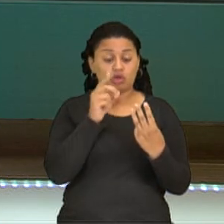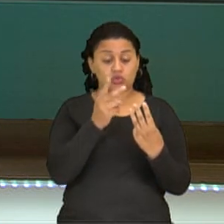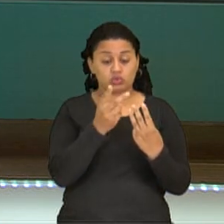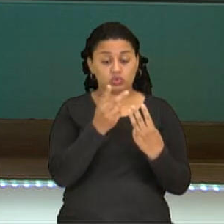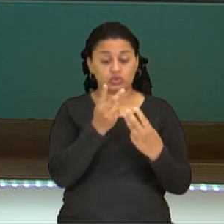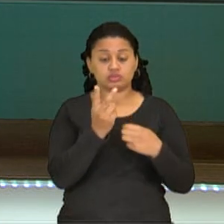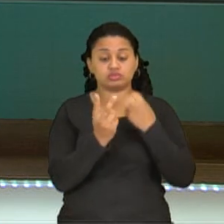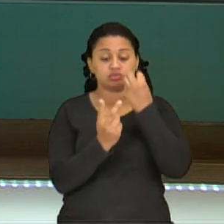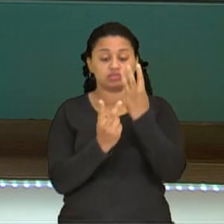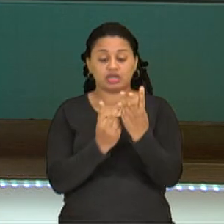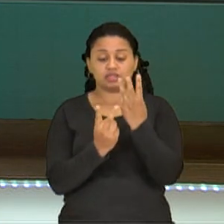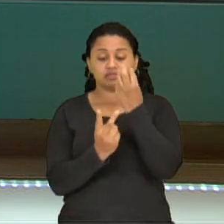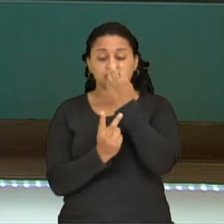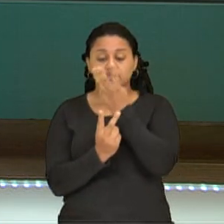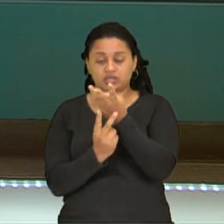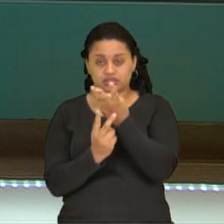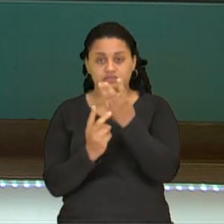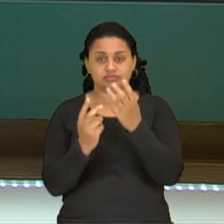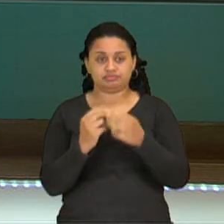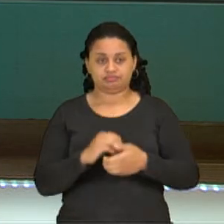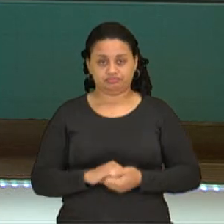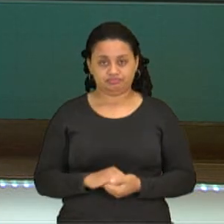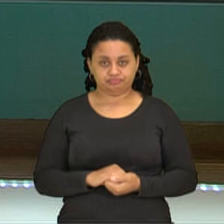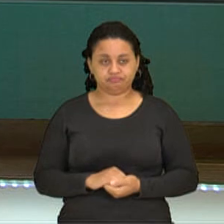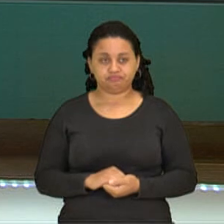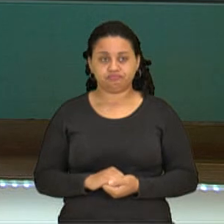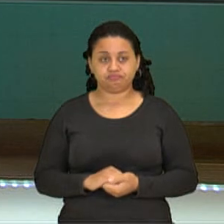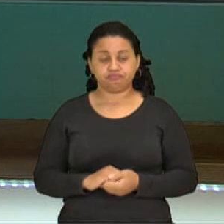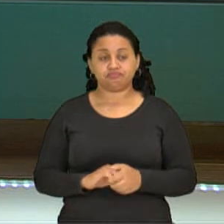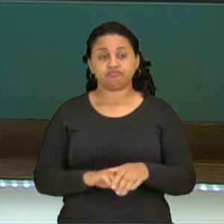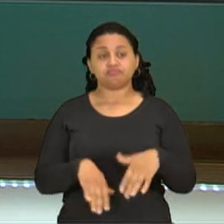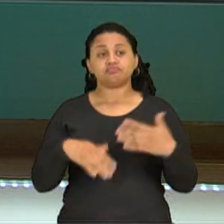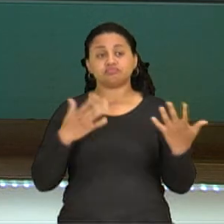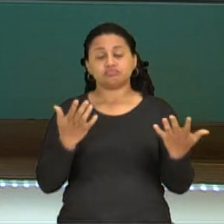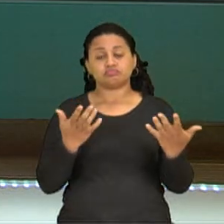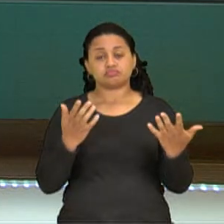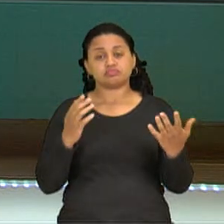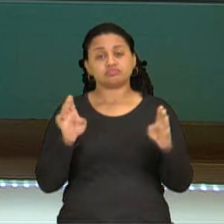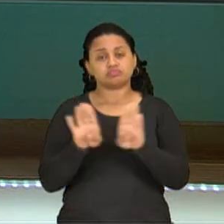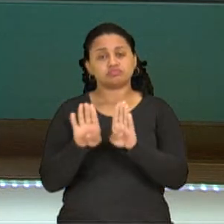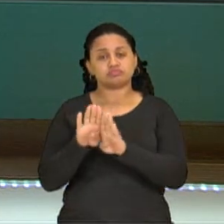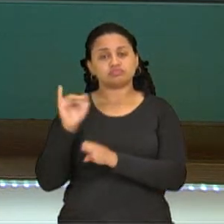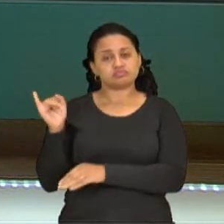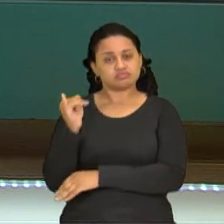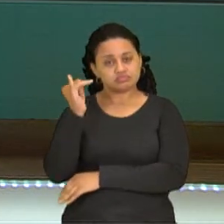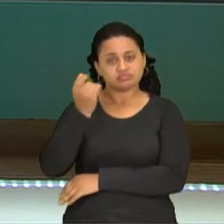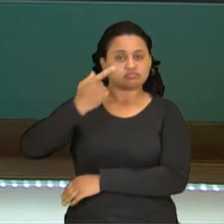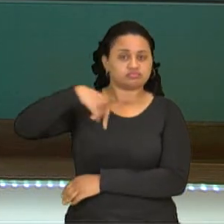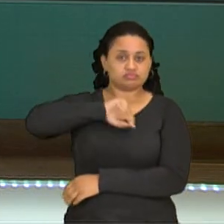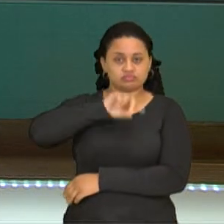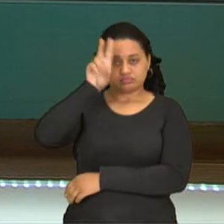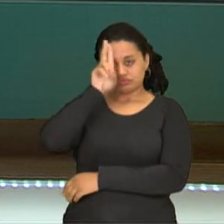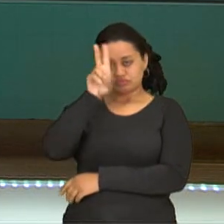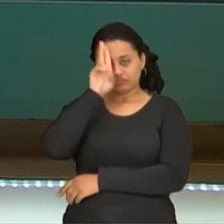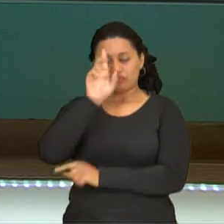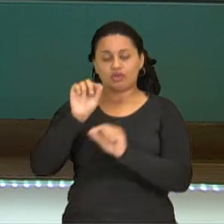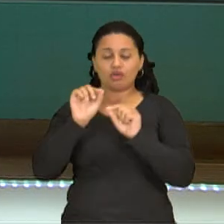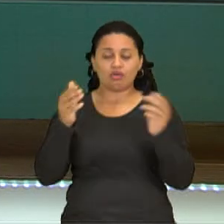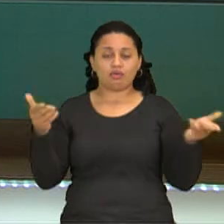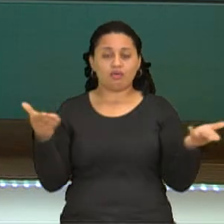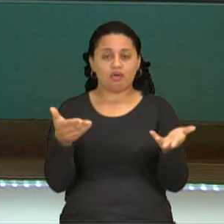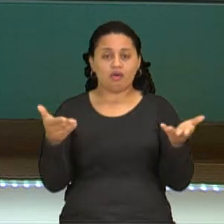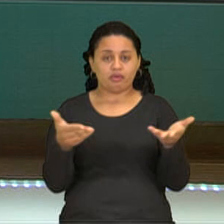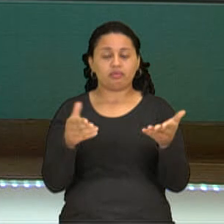2 vezes por ela mesma, ok? Bom, é importante lembrarmos que agora,